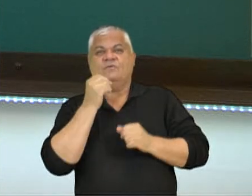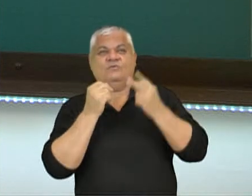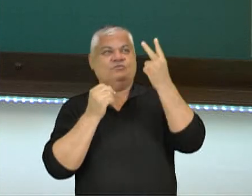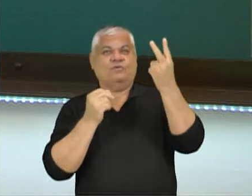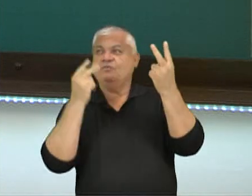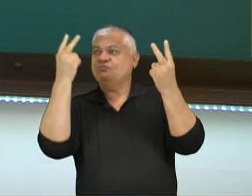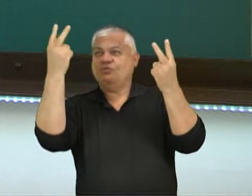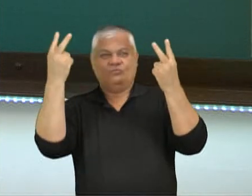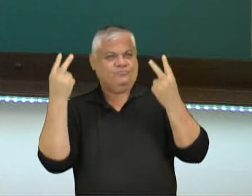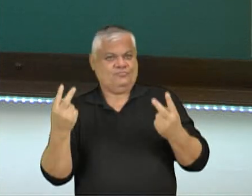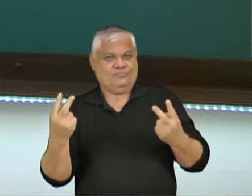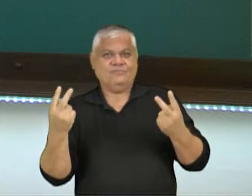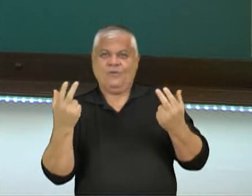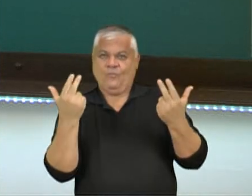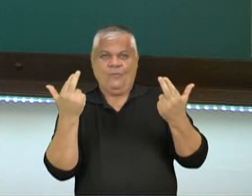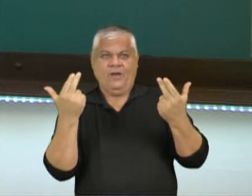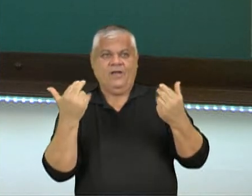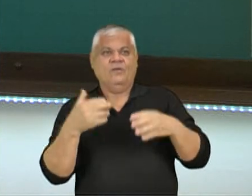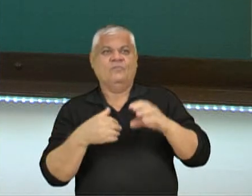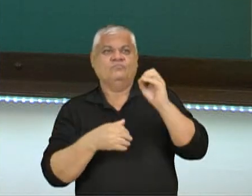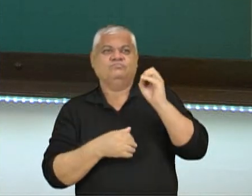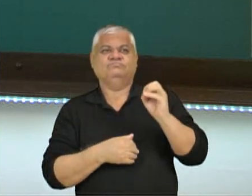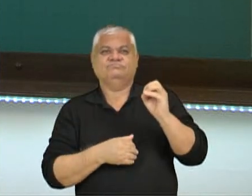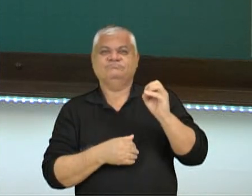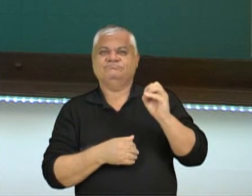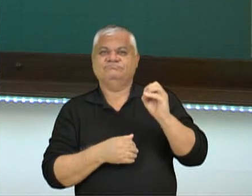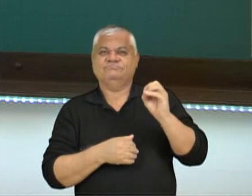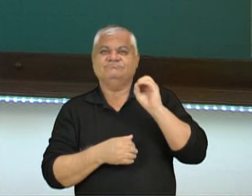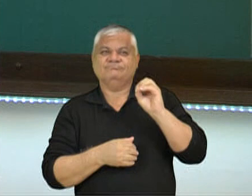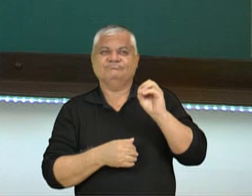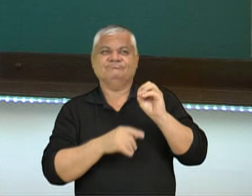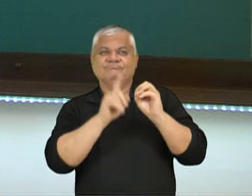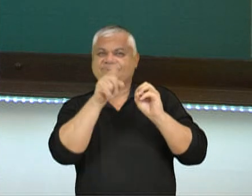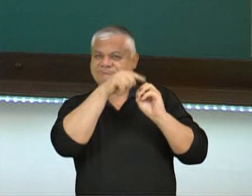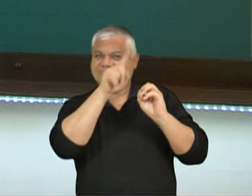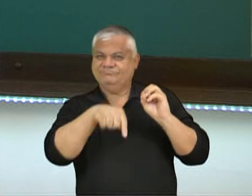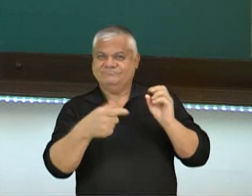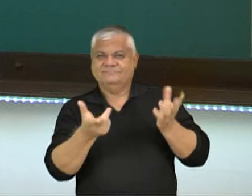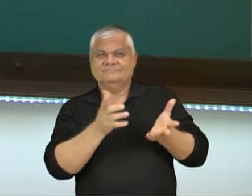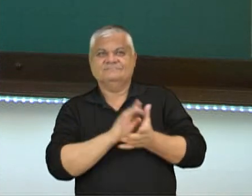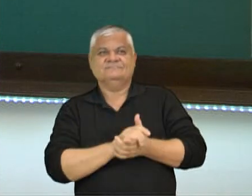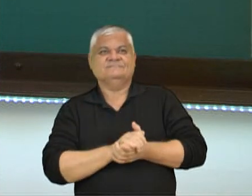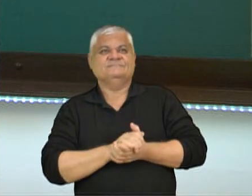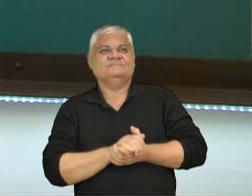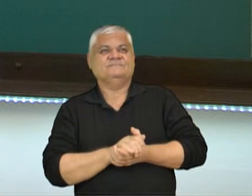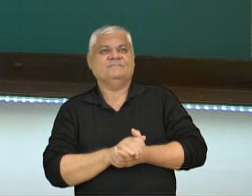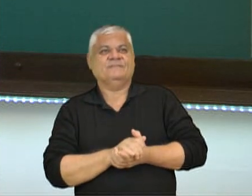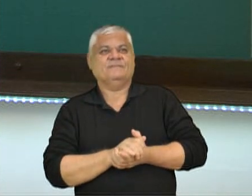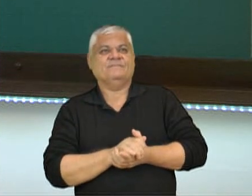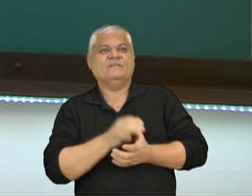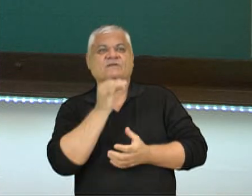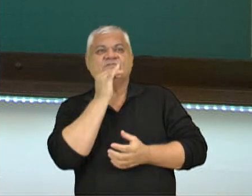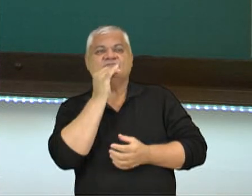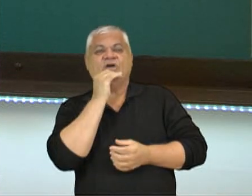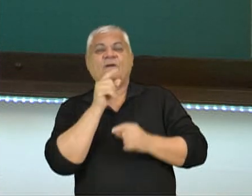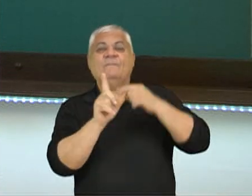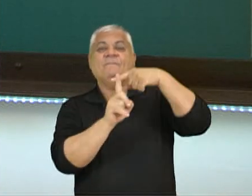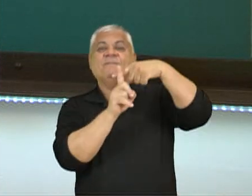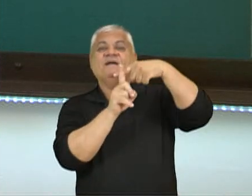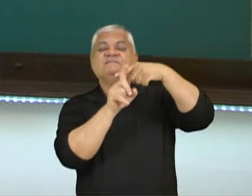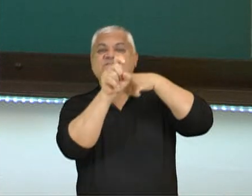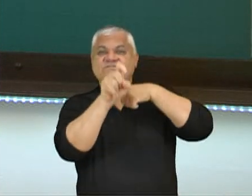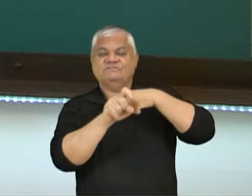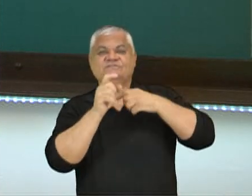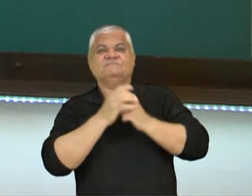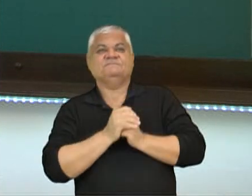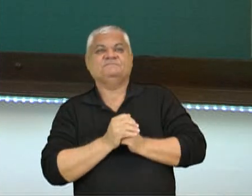é 2 por 2. Então, aqui eu anulo essa matriz, ficando com mais x.